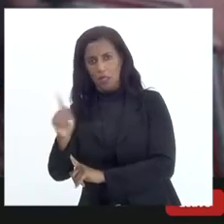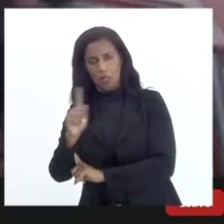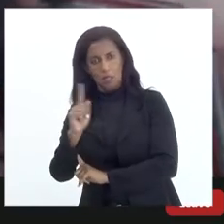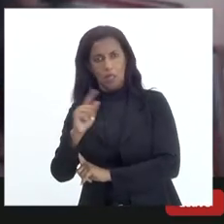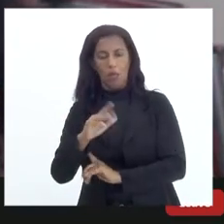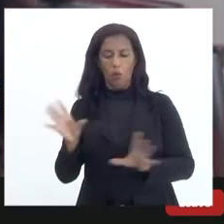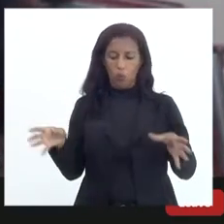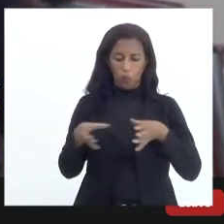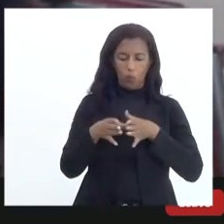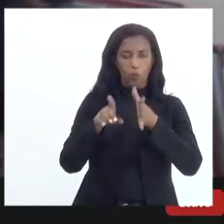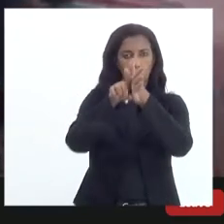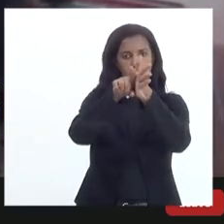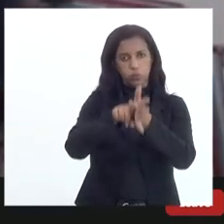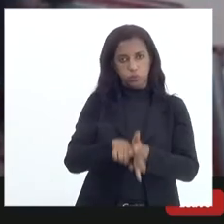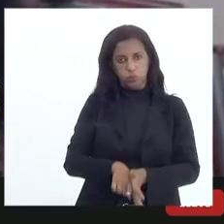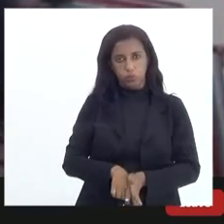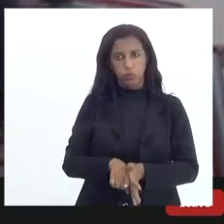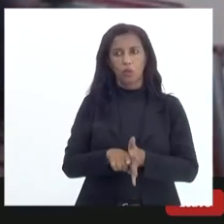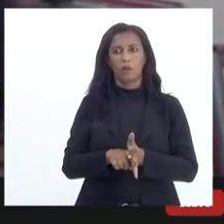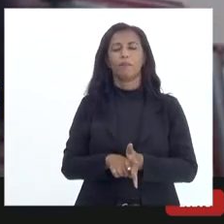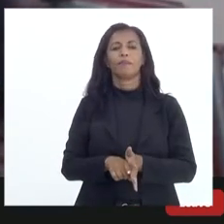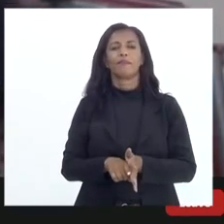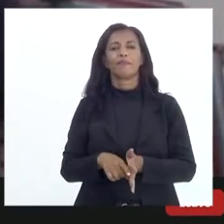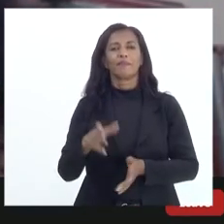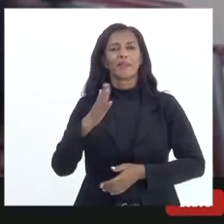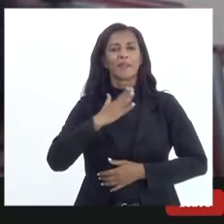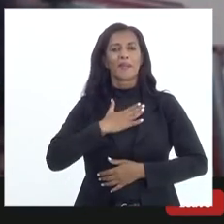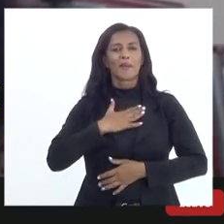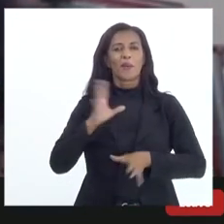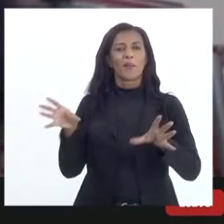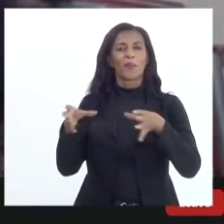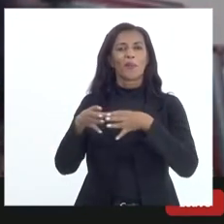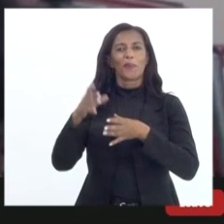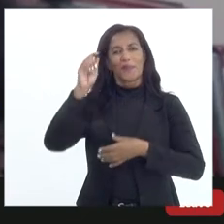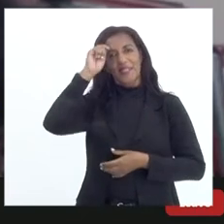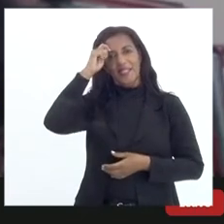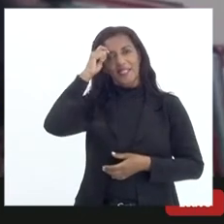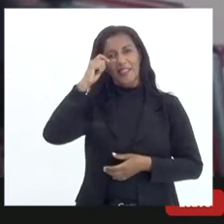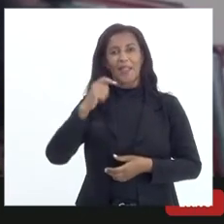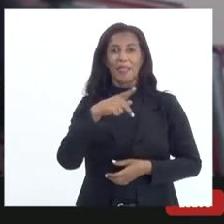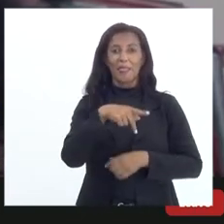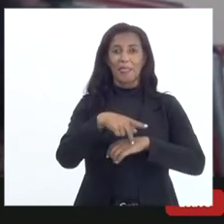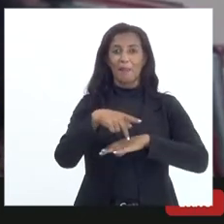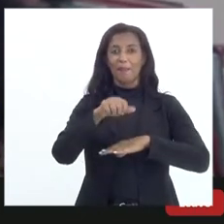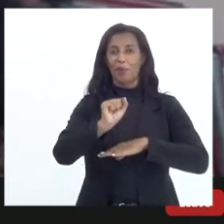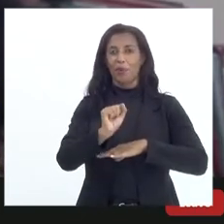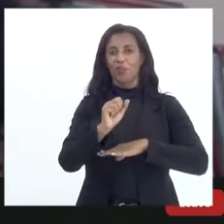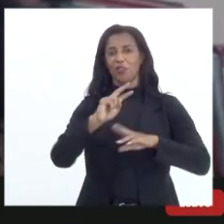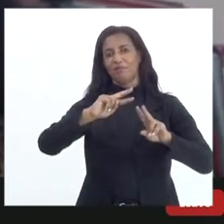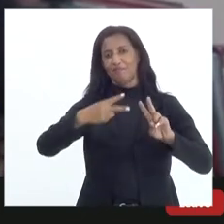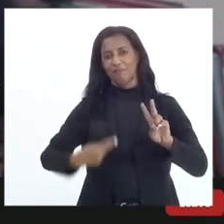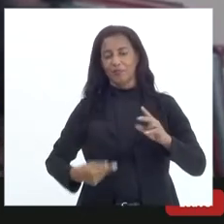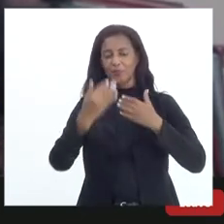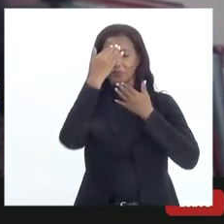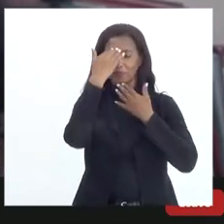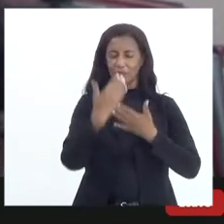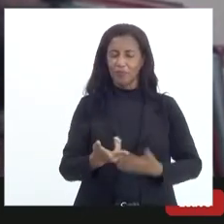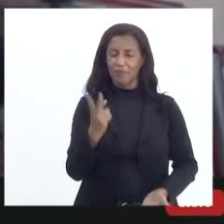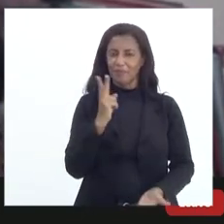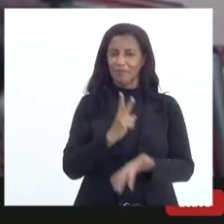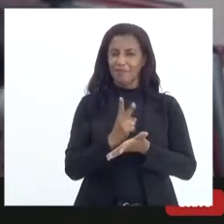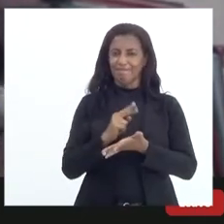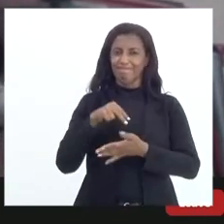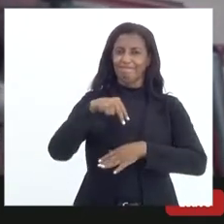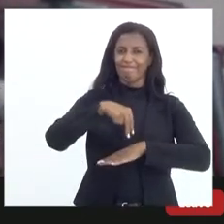um grupo de pesquisa constituído majoritariamente por negros e negras na pós-graduação da UERJ. Muito obrigada, contem sempre